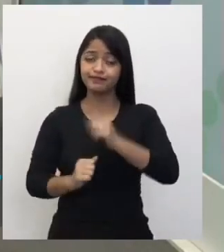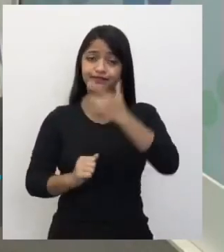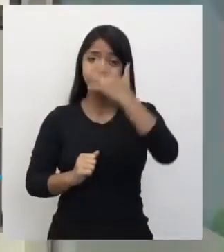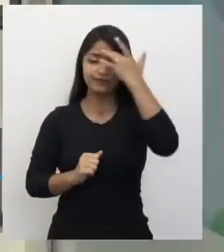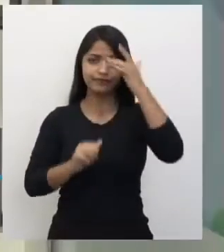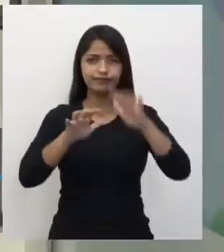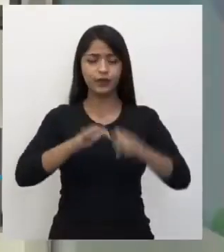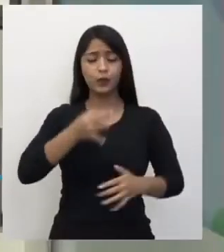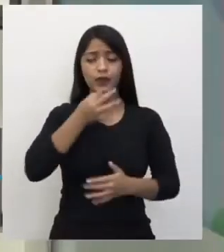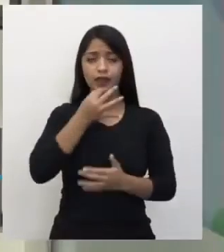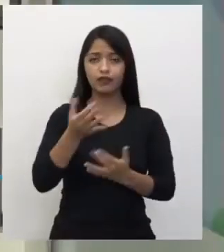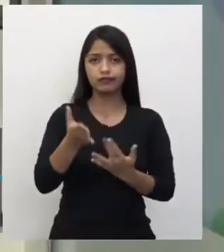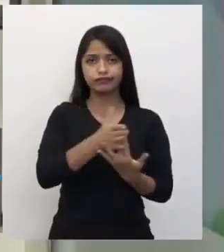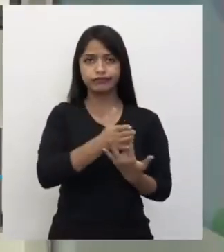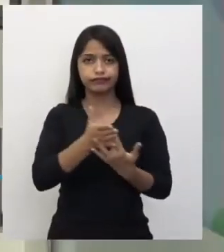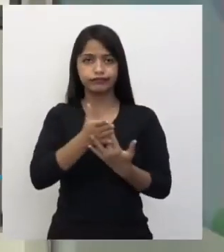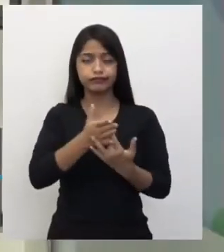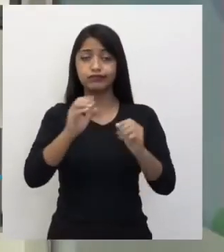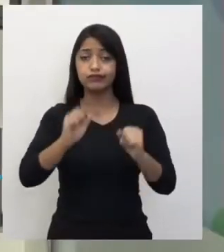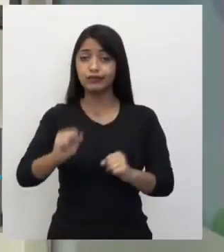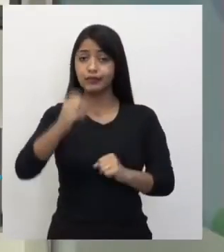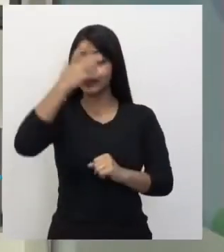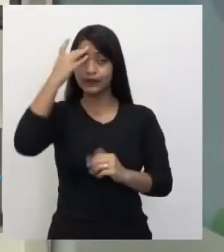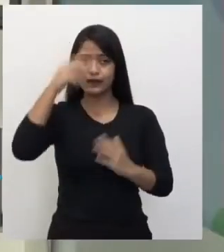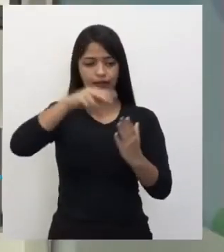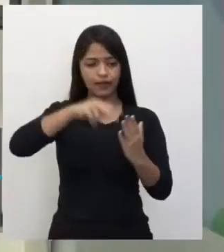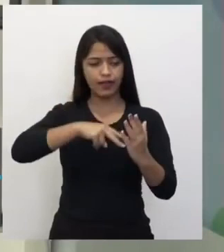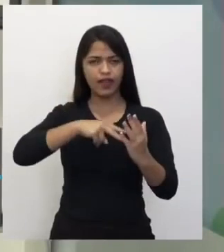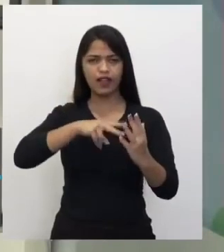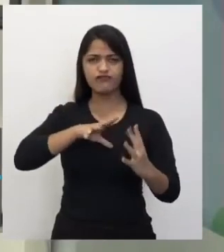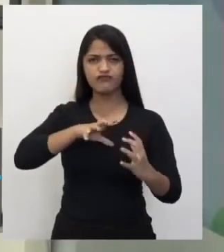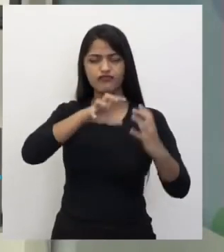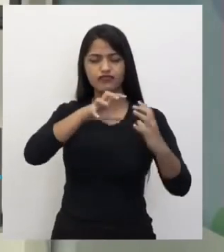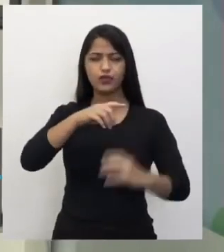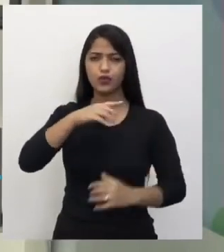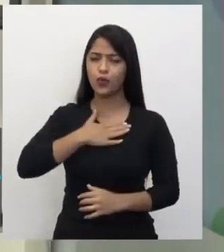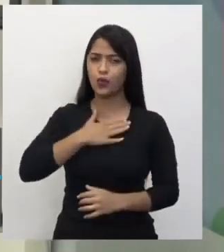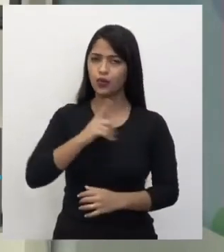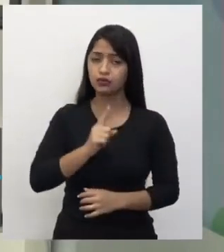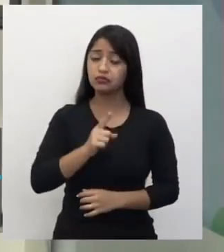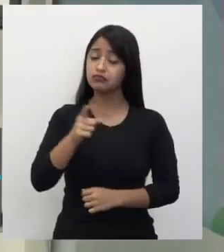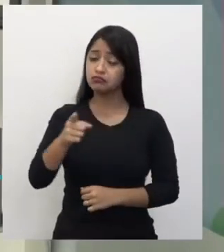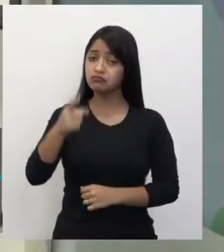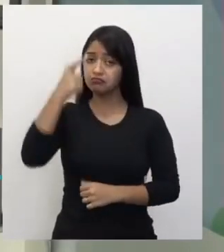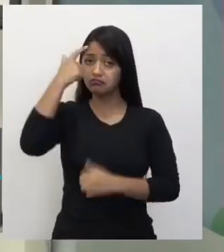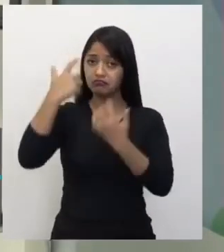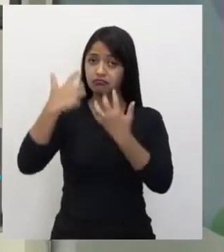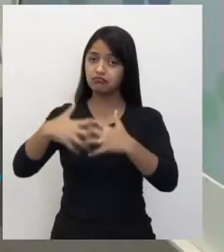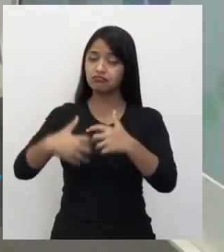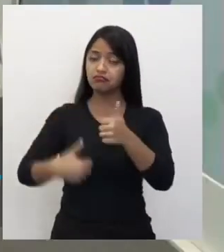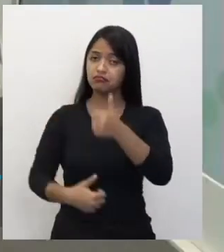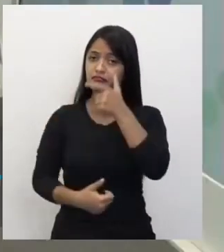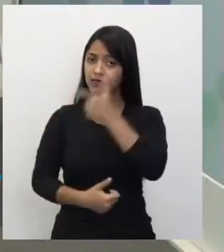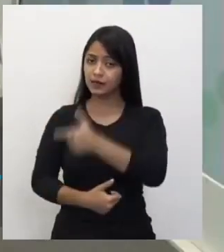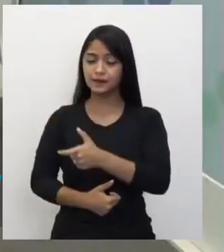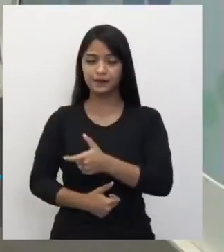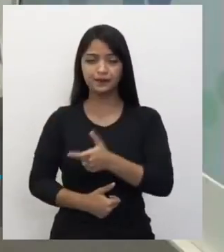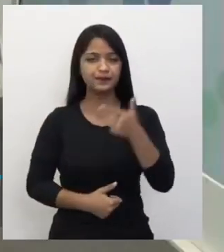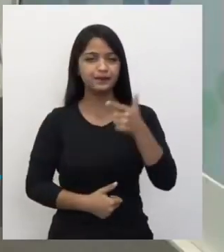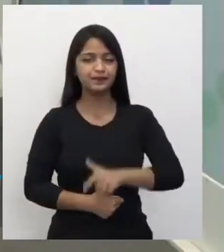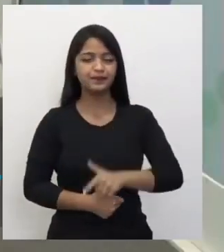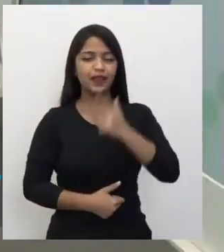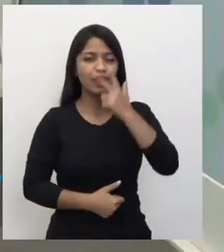poderia causar brigas. Que é a forma de influenciar. Eu achei bem interessante o raciocínio dele. Eu achei um bonitinho